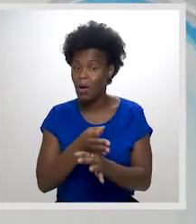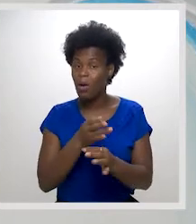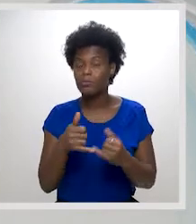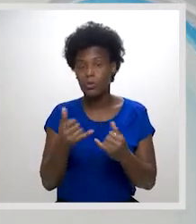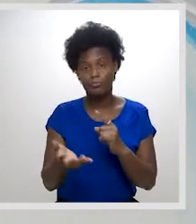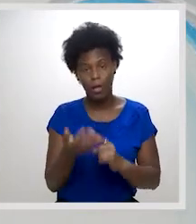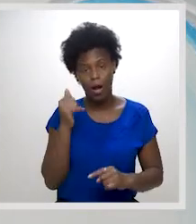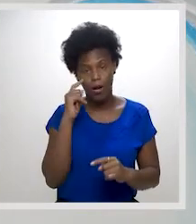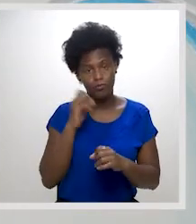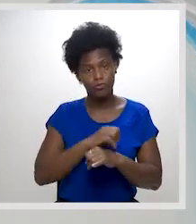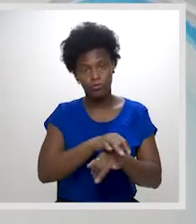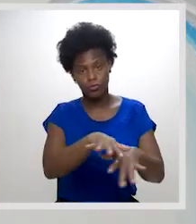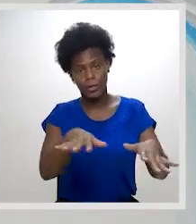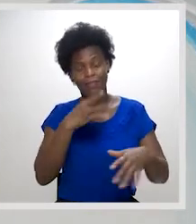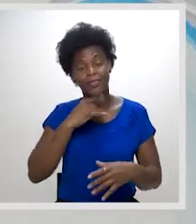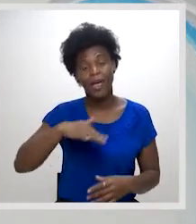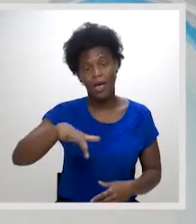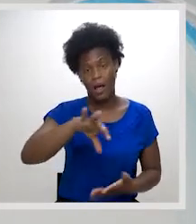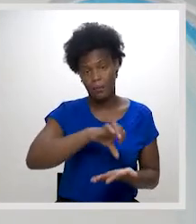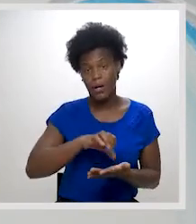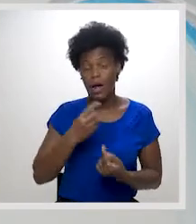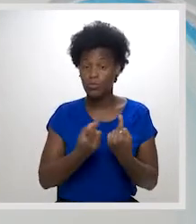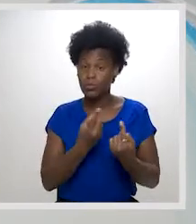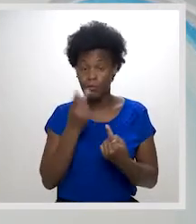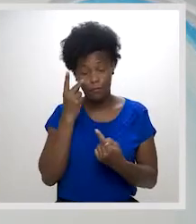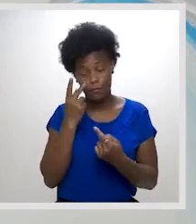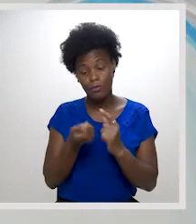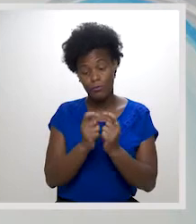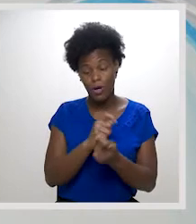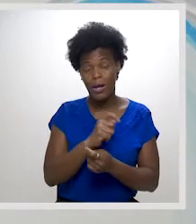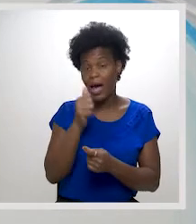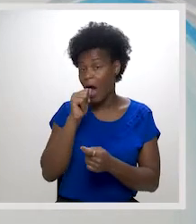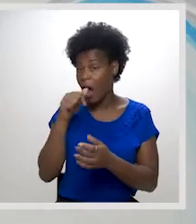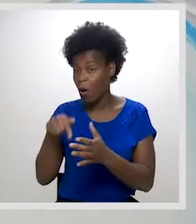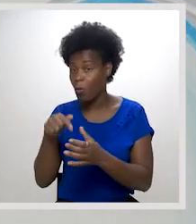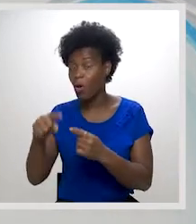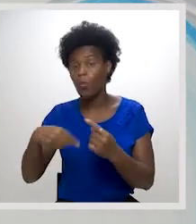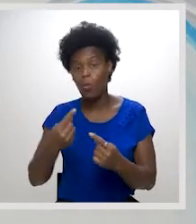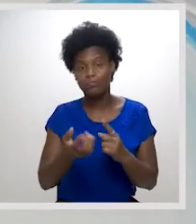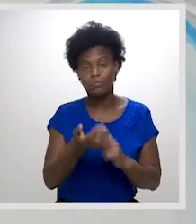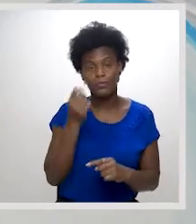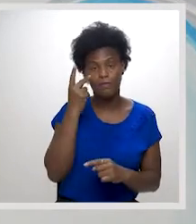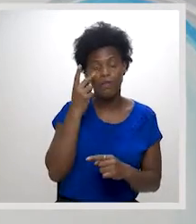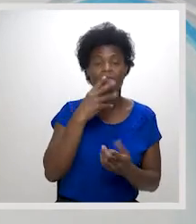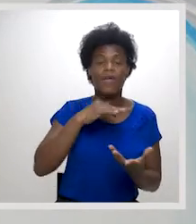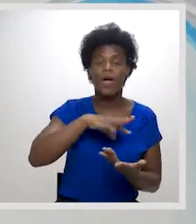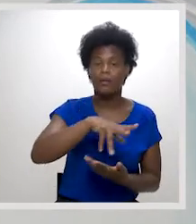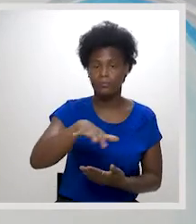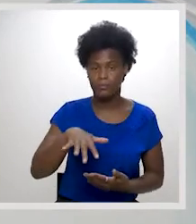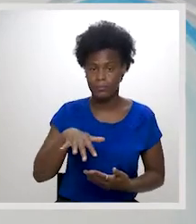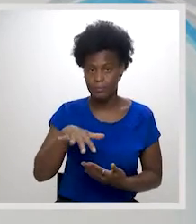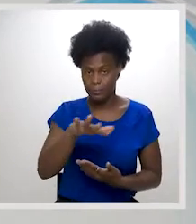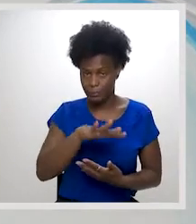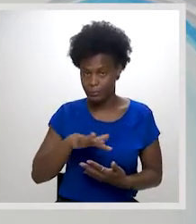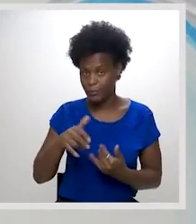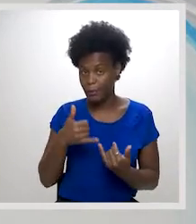célula, é que conquistaram o meio terrestre. Uns adaptaram-se ao meio aquoso e outros conquistaram o meio